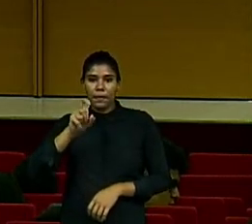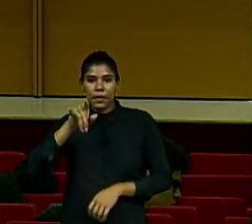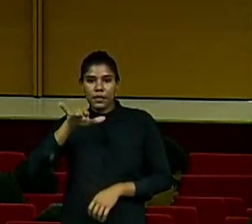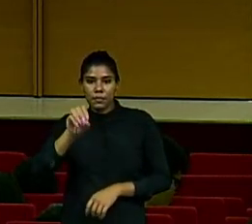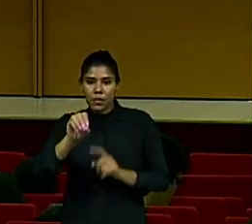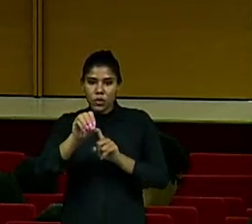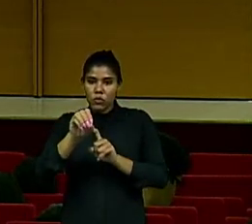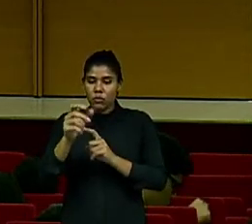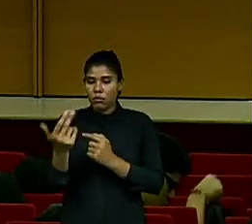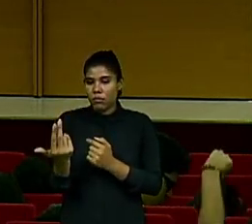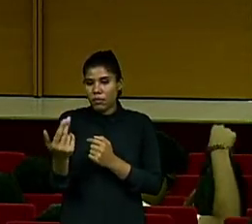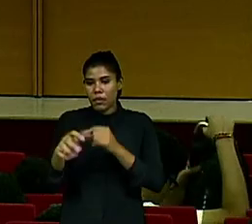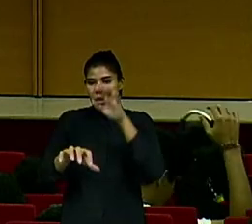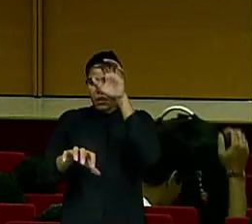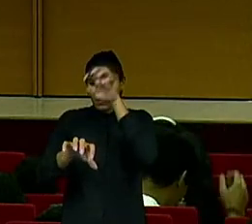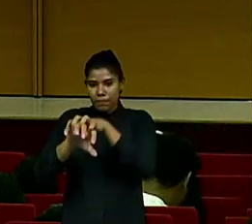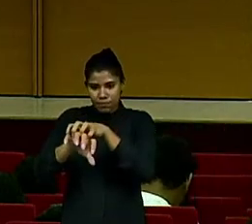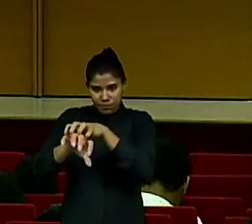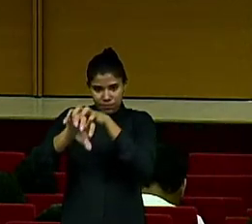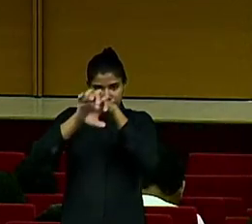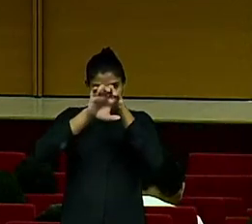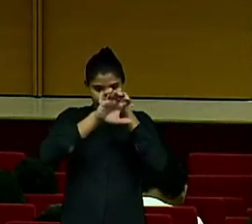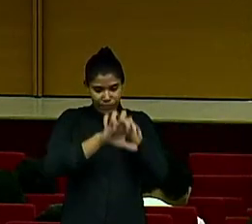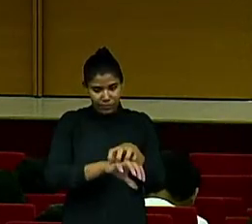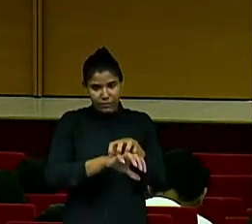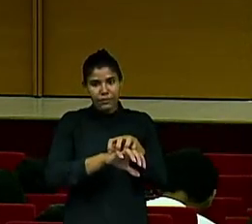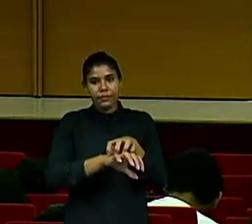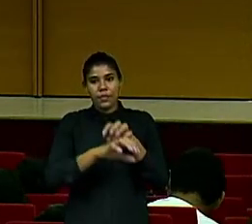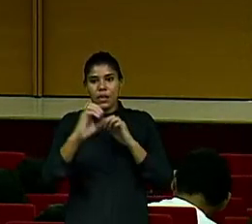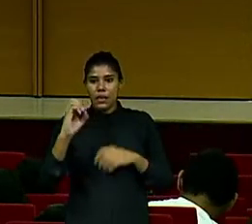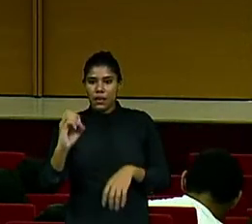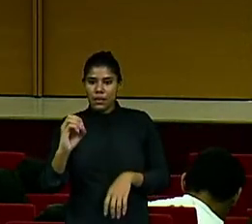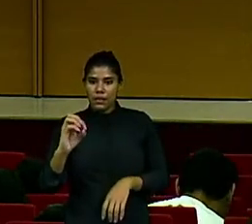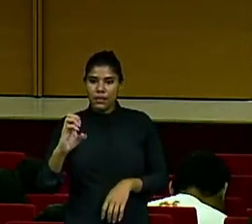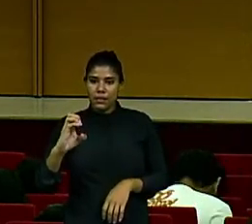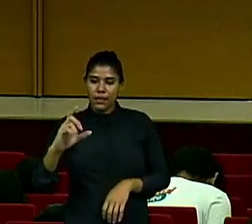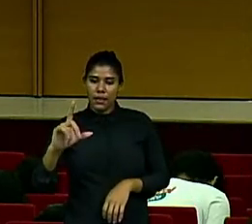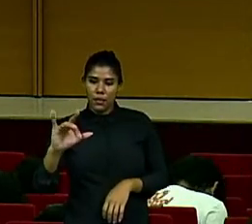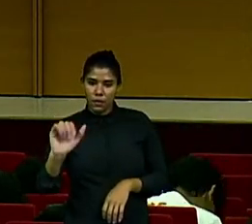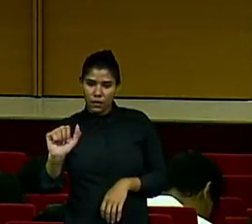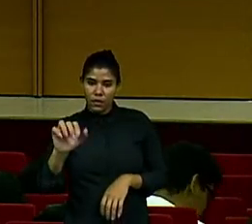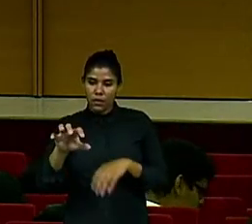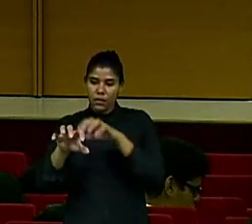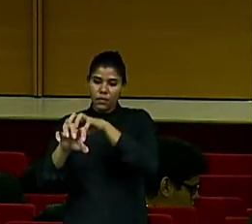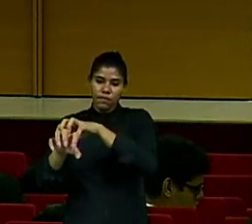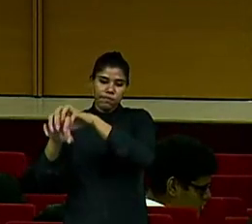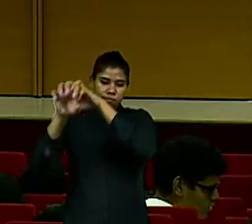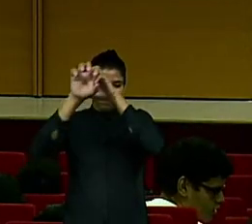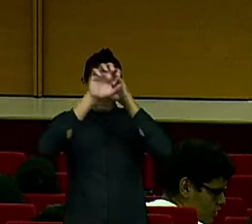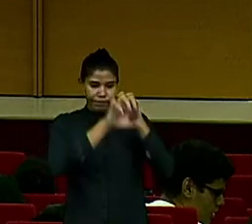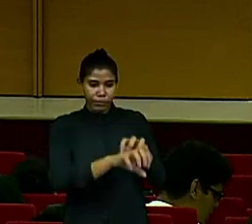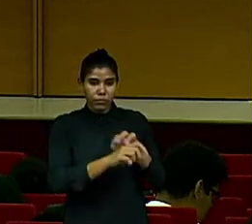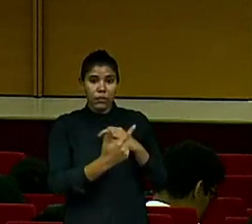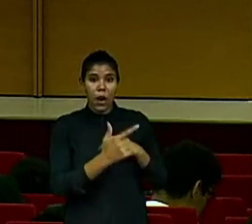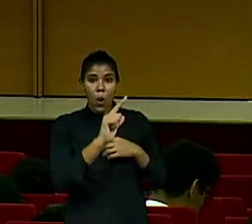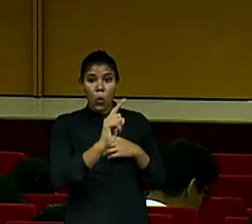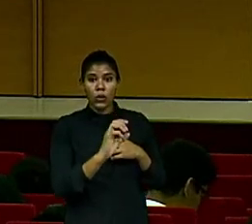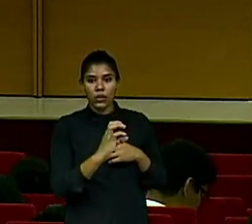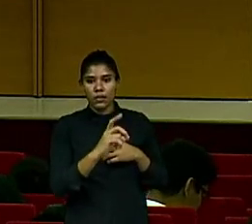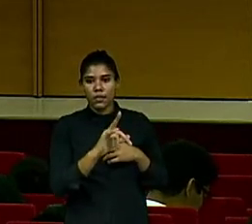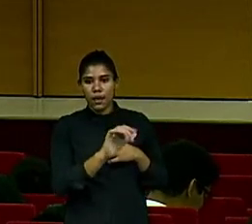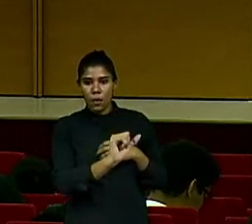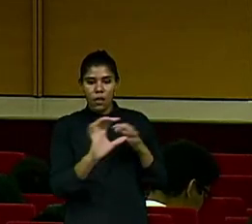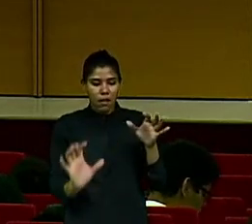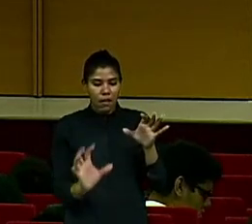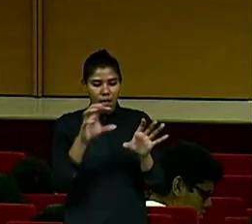transportar o que você quer trabalhar para uma outra célula e lá vai haver